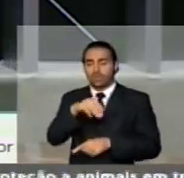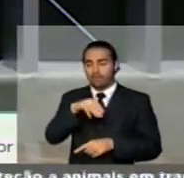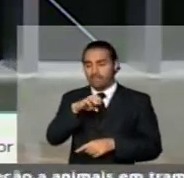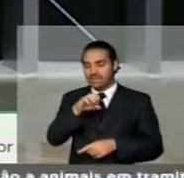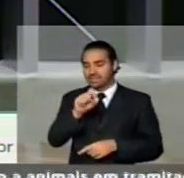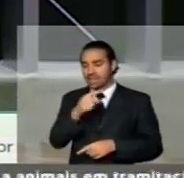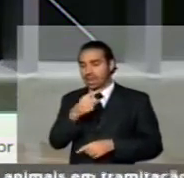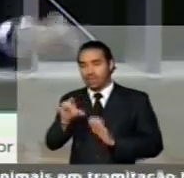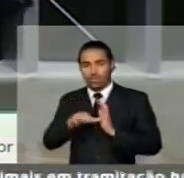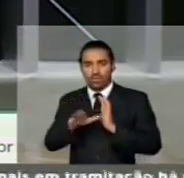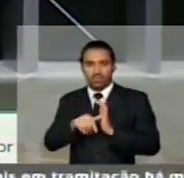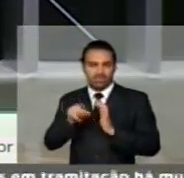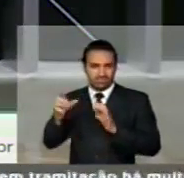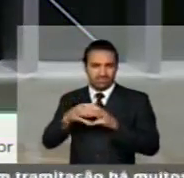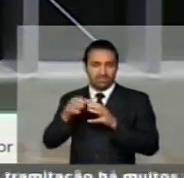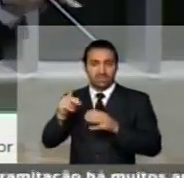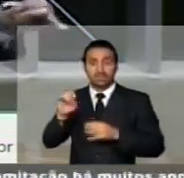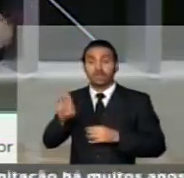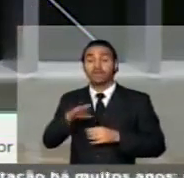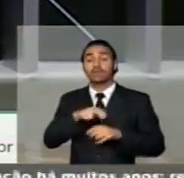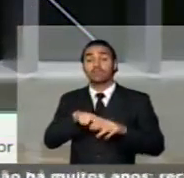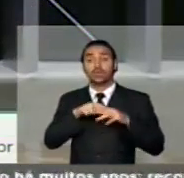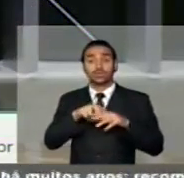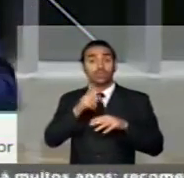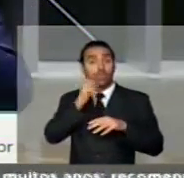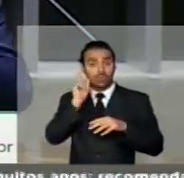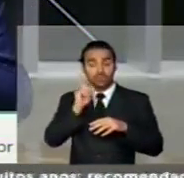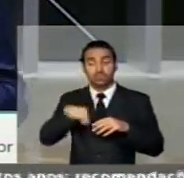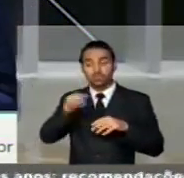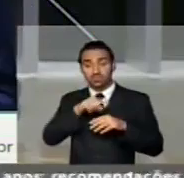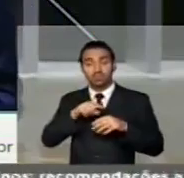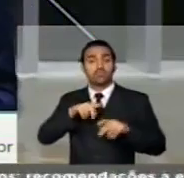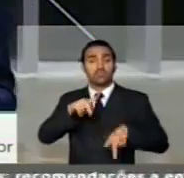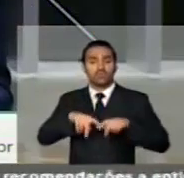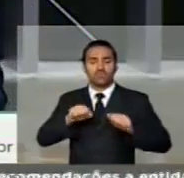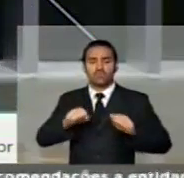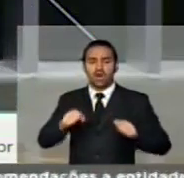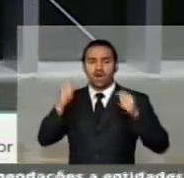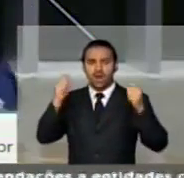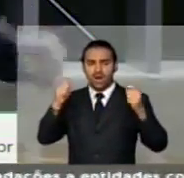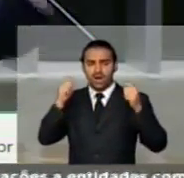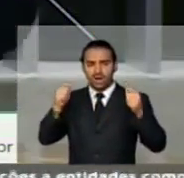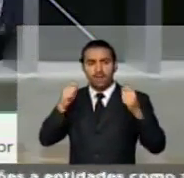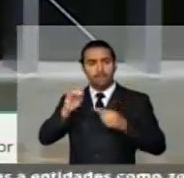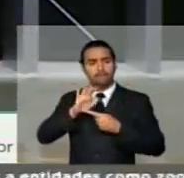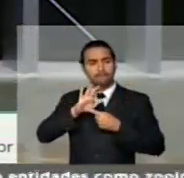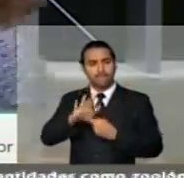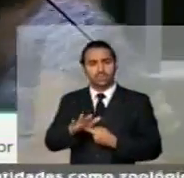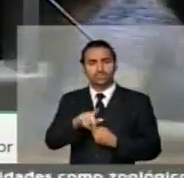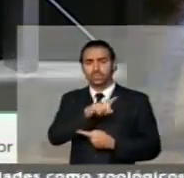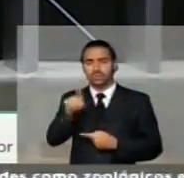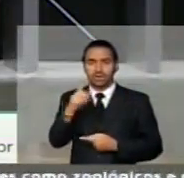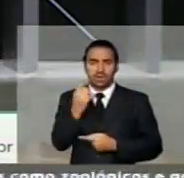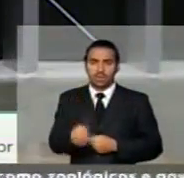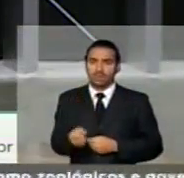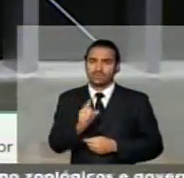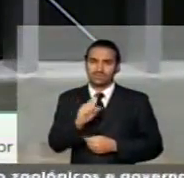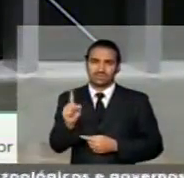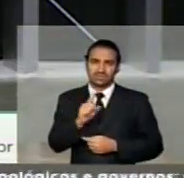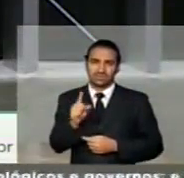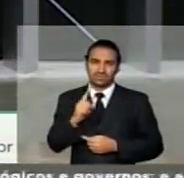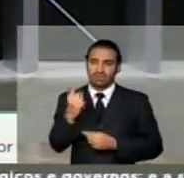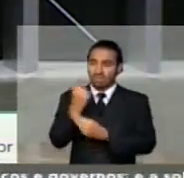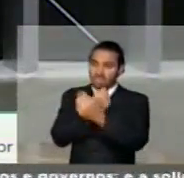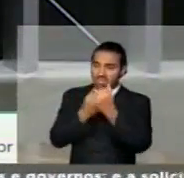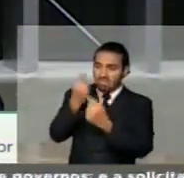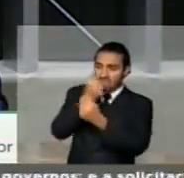para a população brasileira, por isso que ela foi às ruas ontem, da sua demonstração de que não aceita ser manipulada e